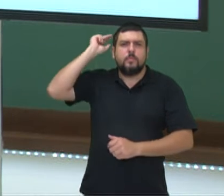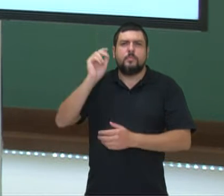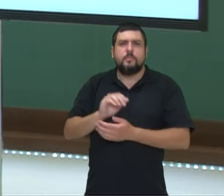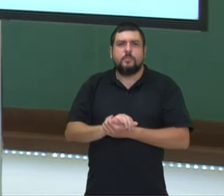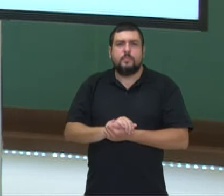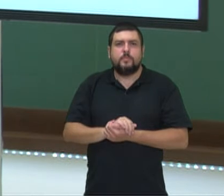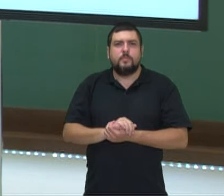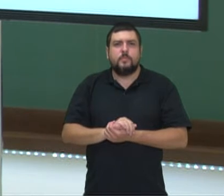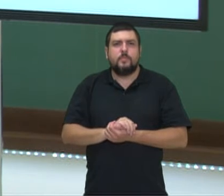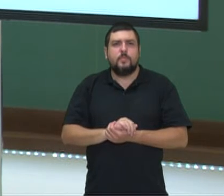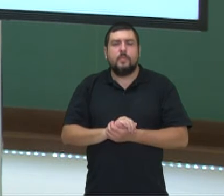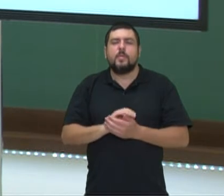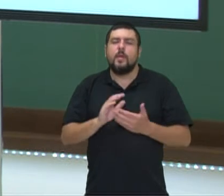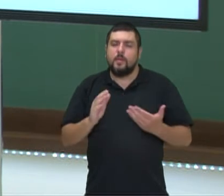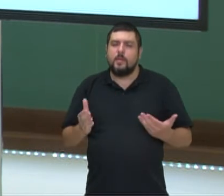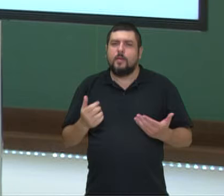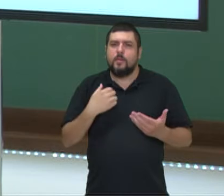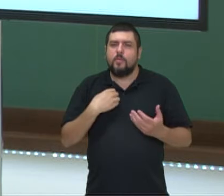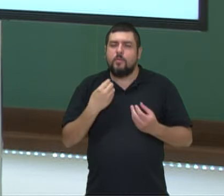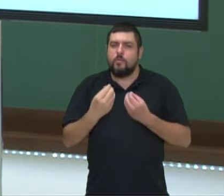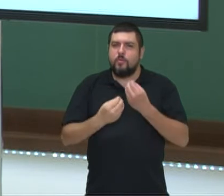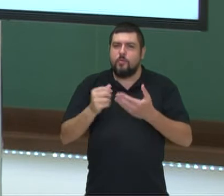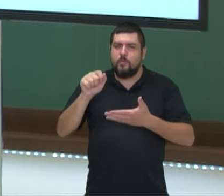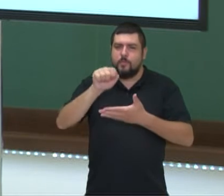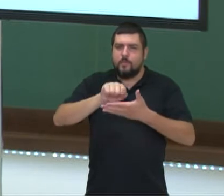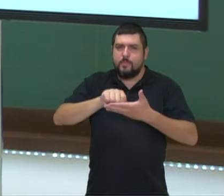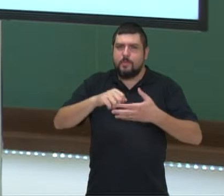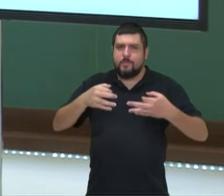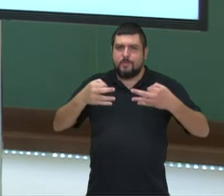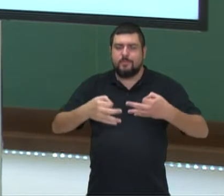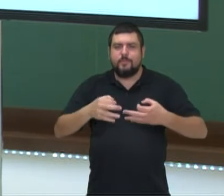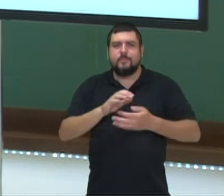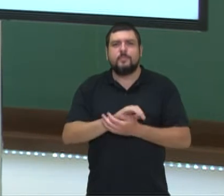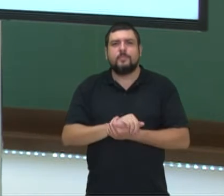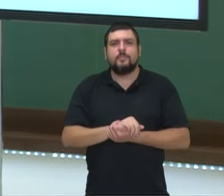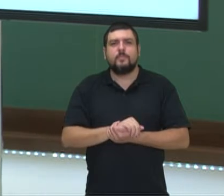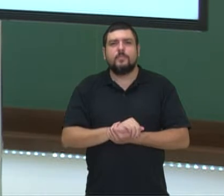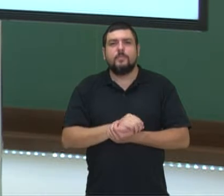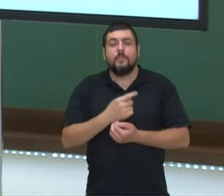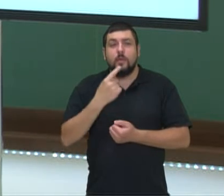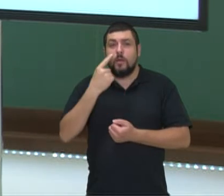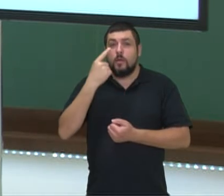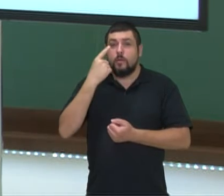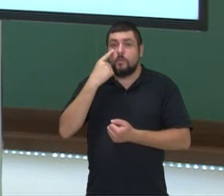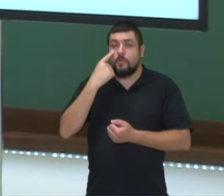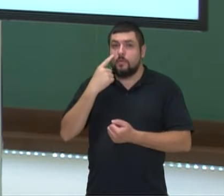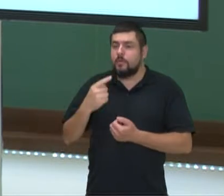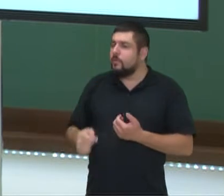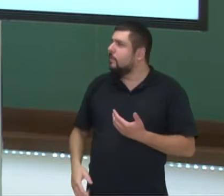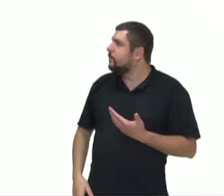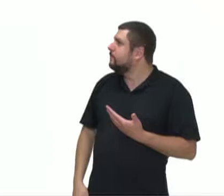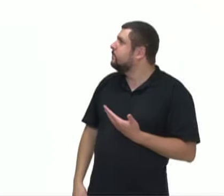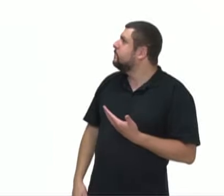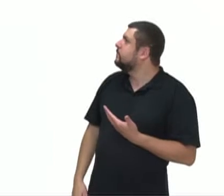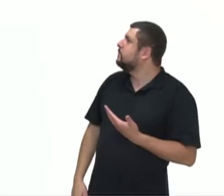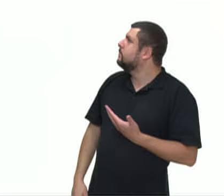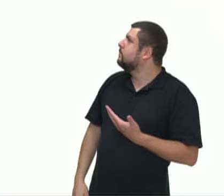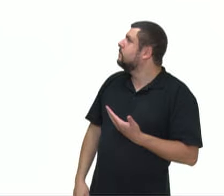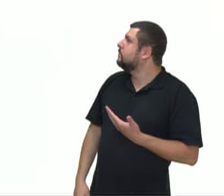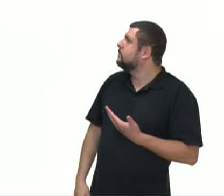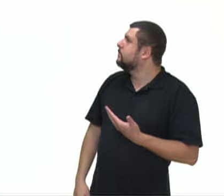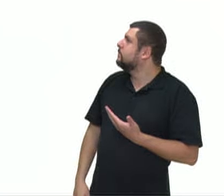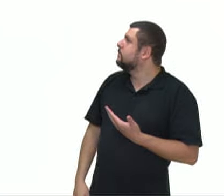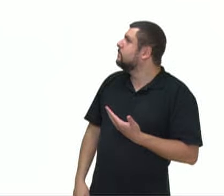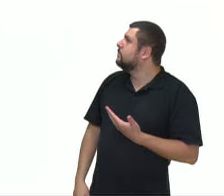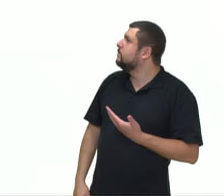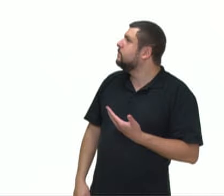né? Então aí o erro e a reescrita da frase. Olha aqui, né? Essa aqui, uma imagem da caverna de Chauvet, na França